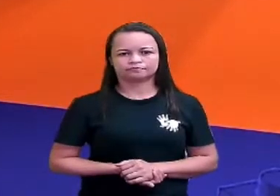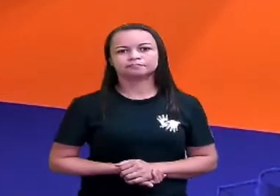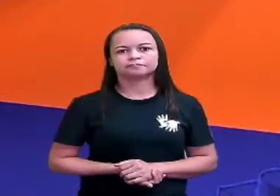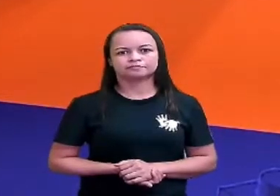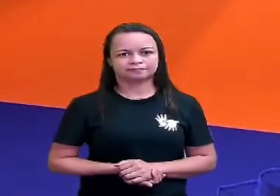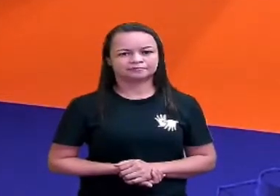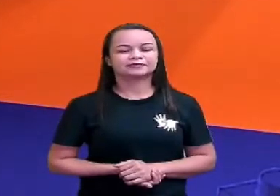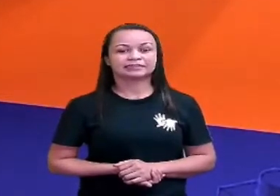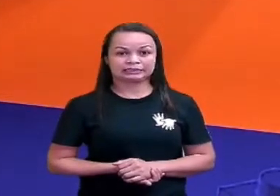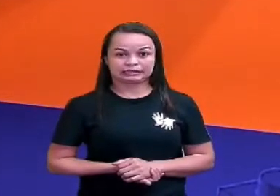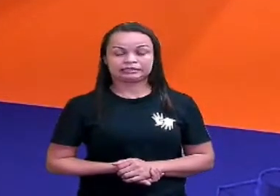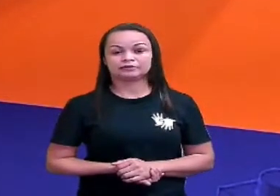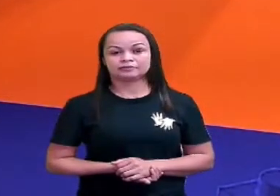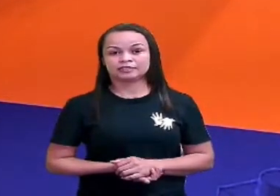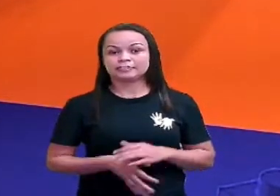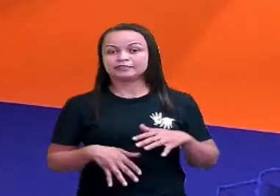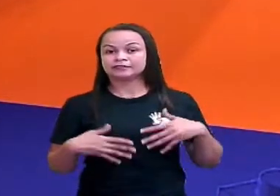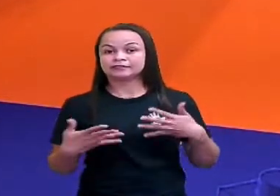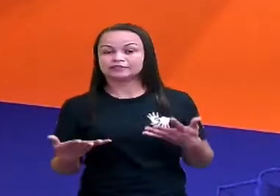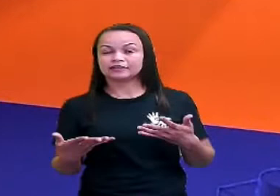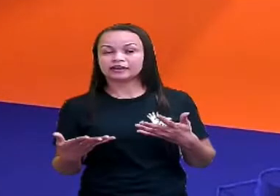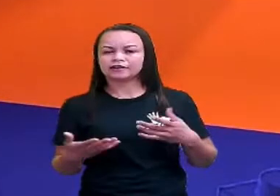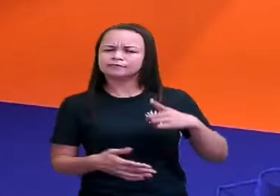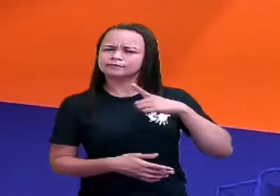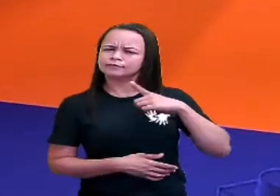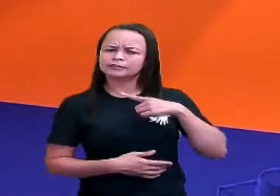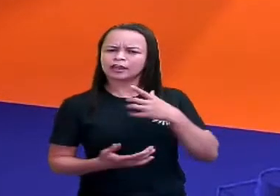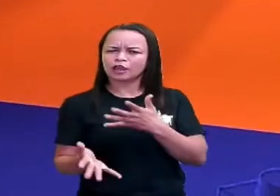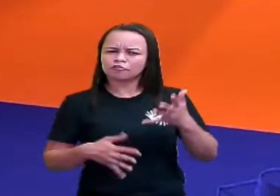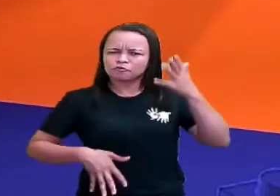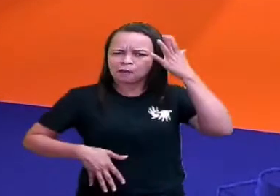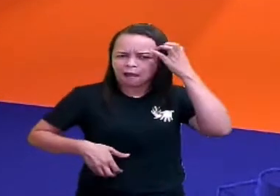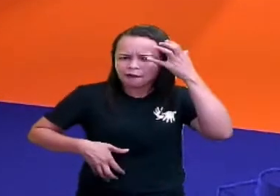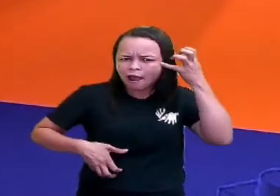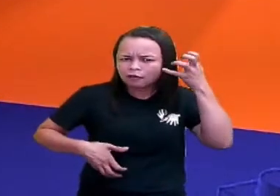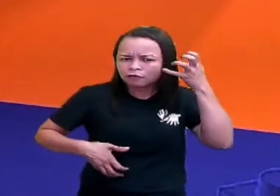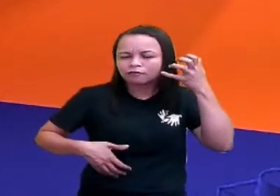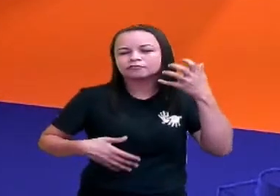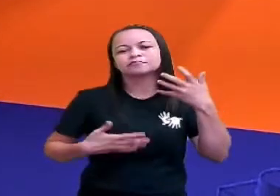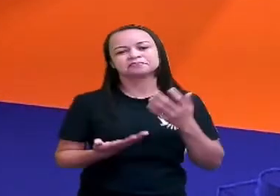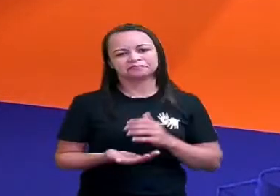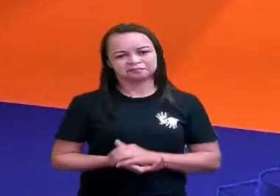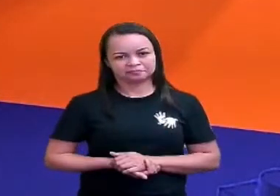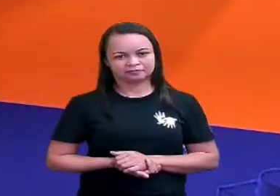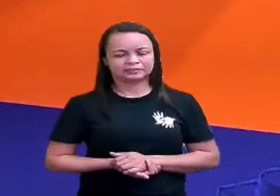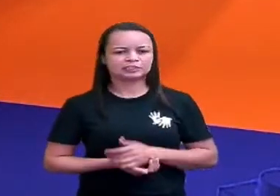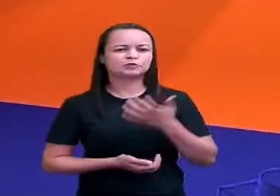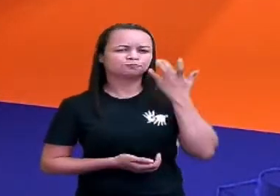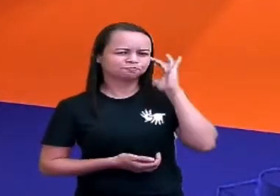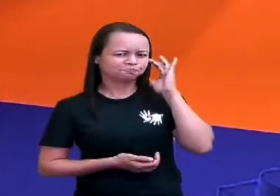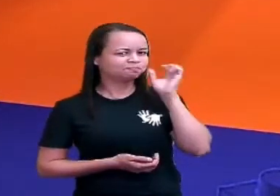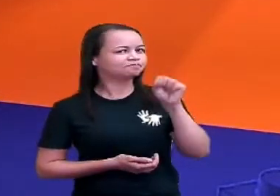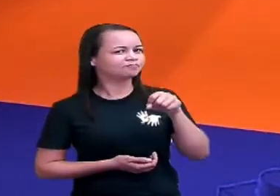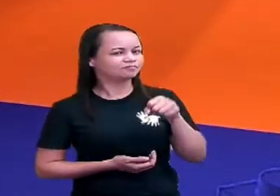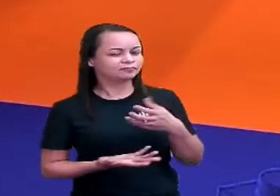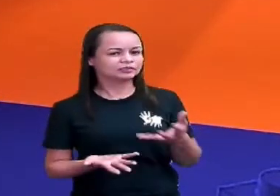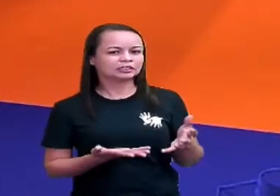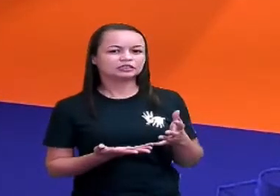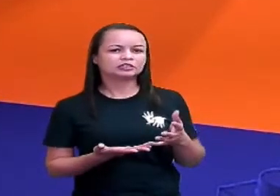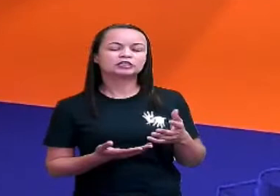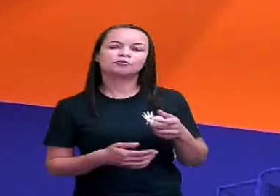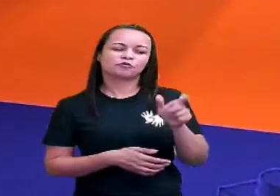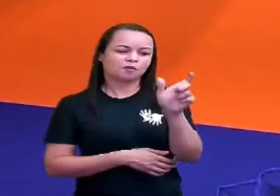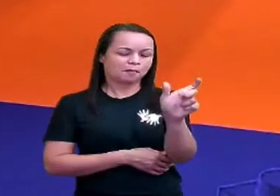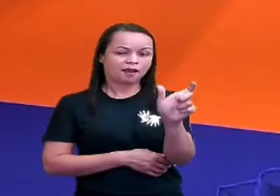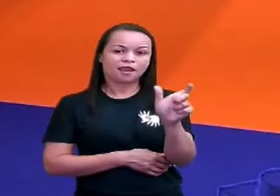Ah, será que apareceu o macaco? Eu acho que sim. Então vamos repetir a palavra